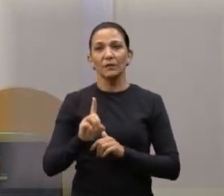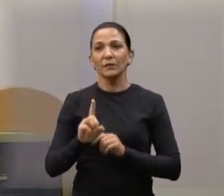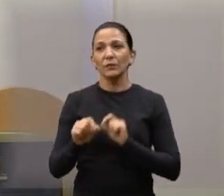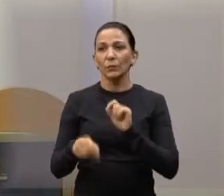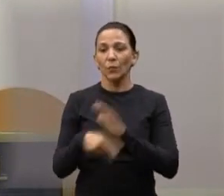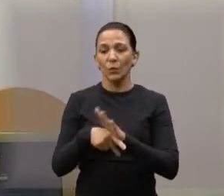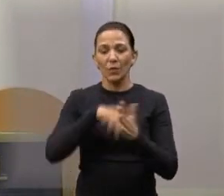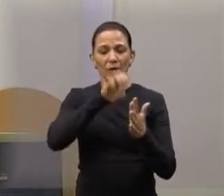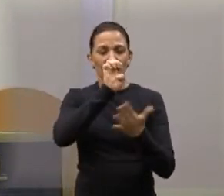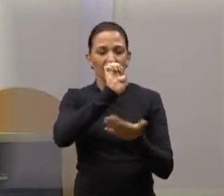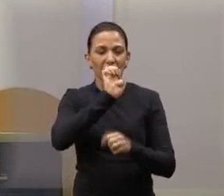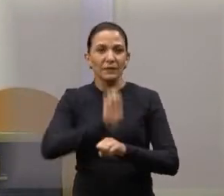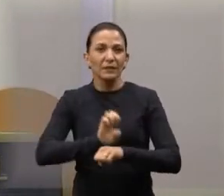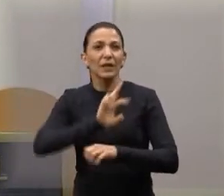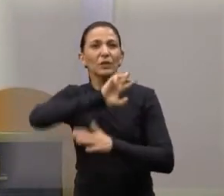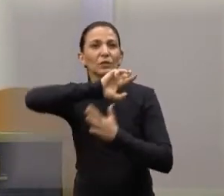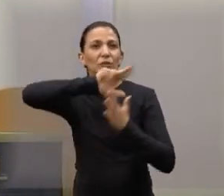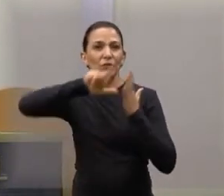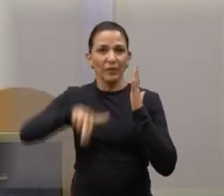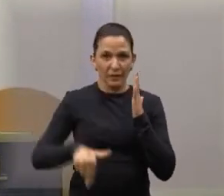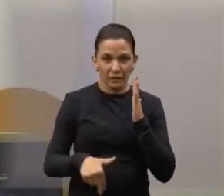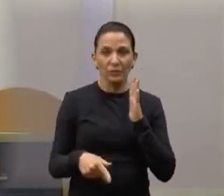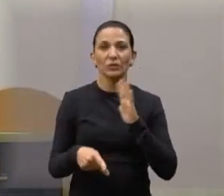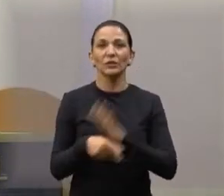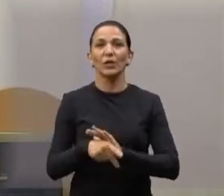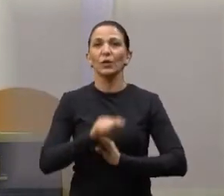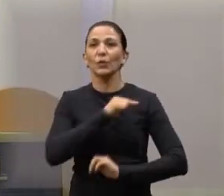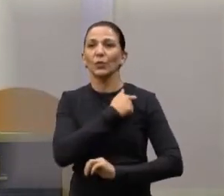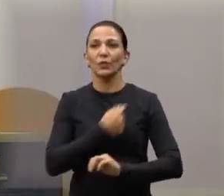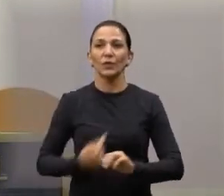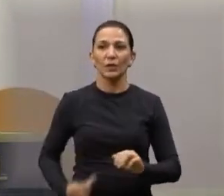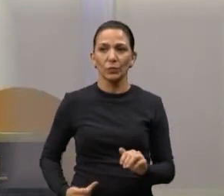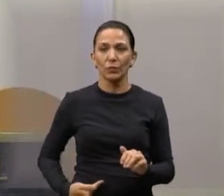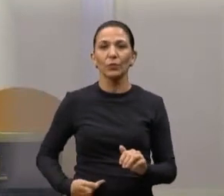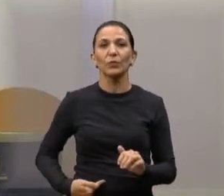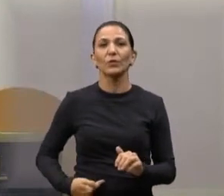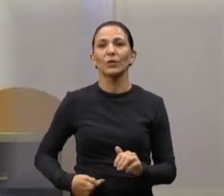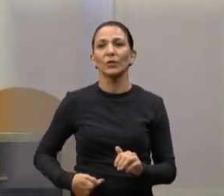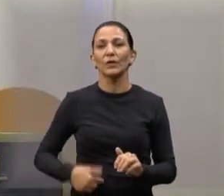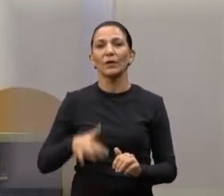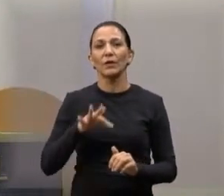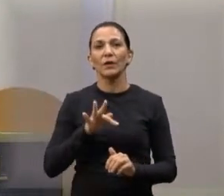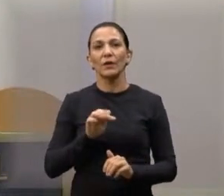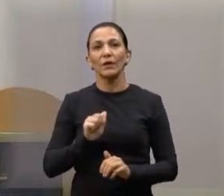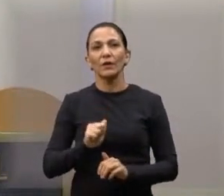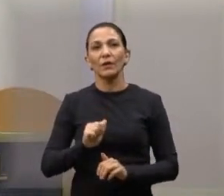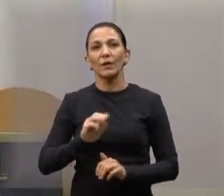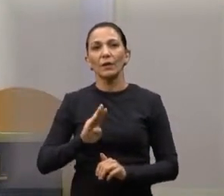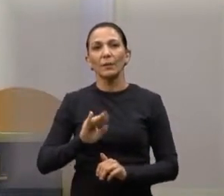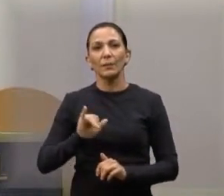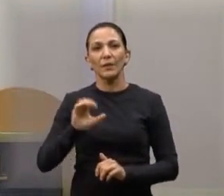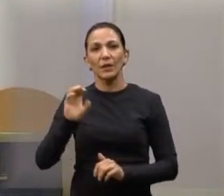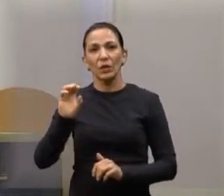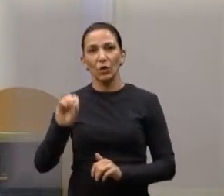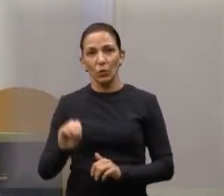França. Em Sergipe, o governador Fábio